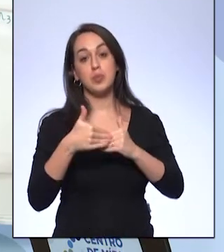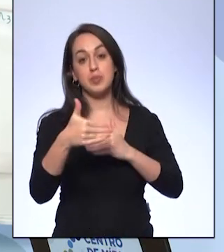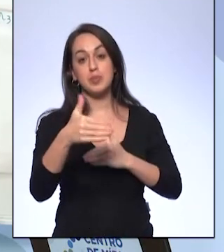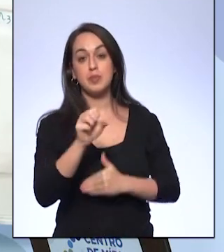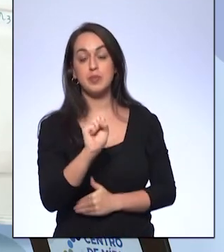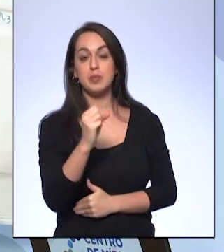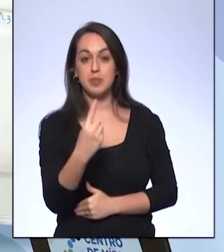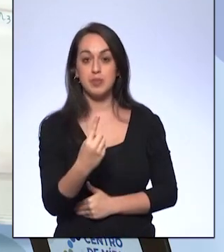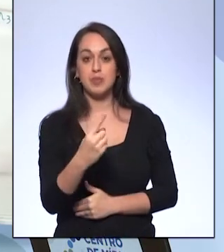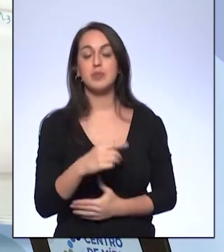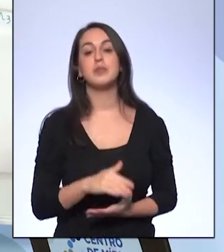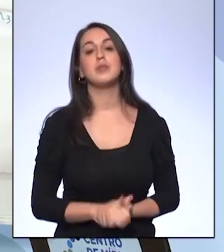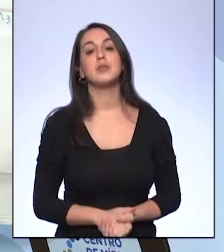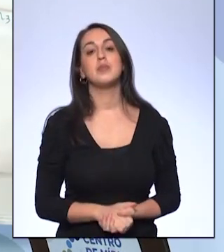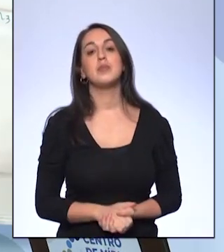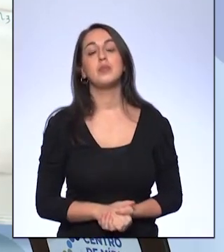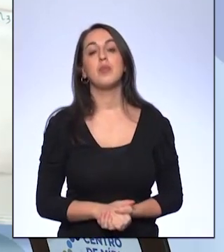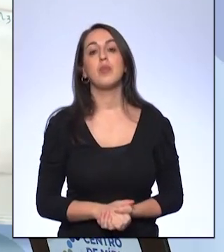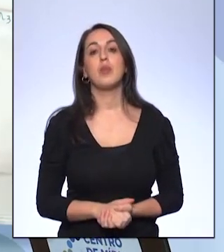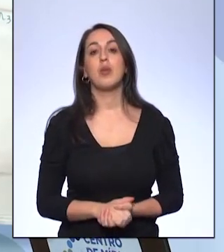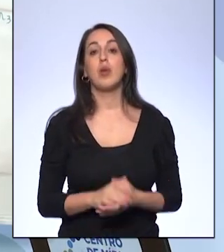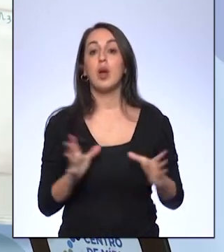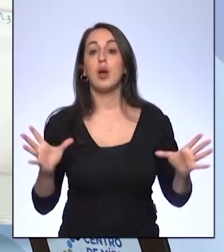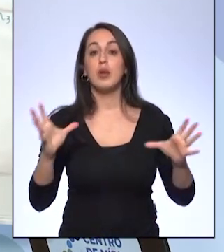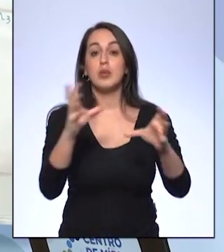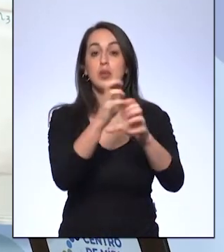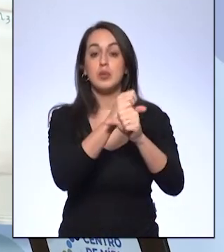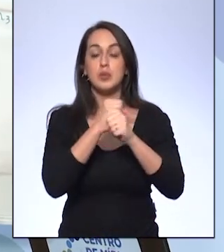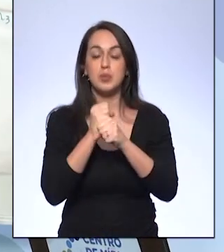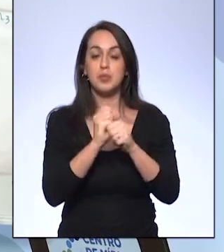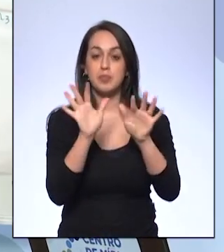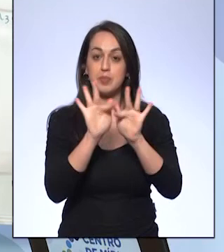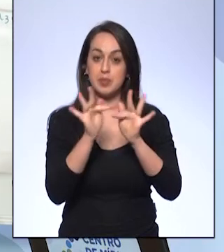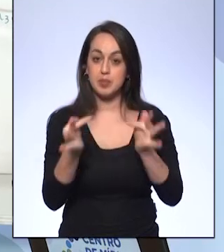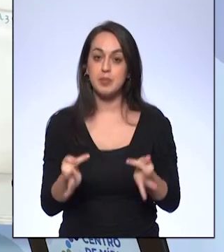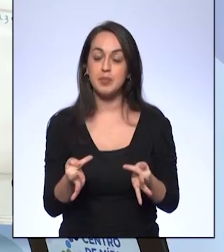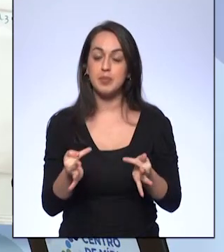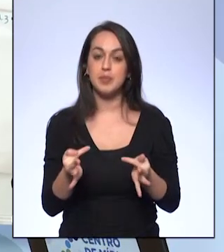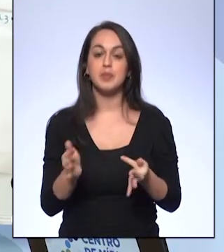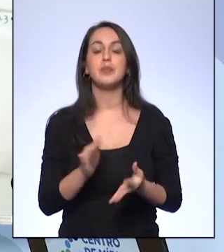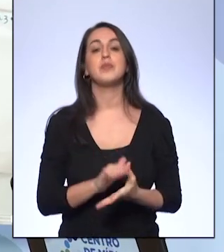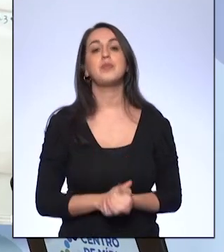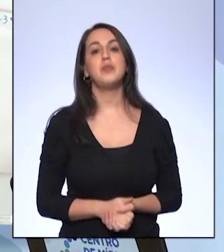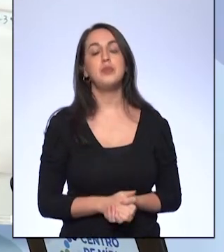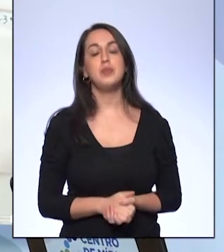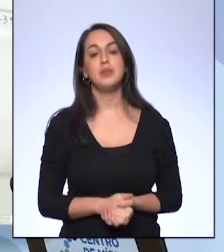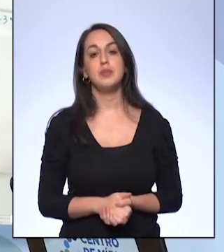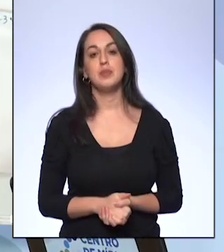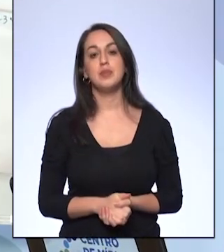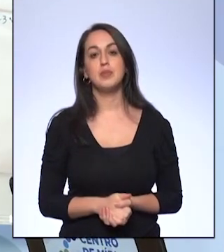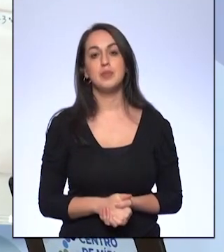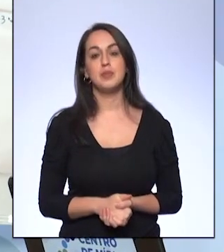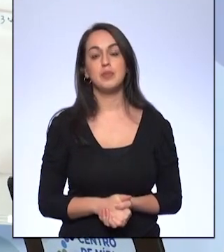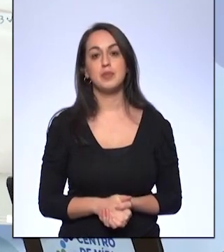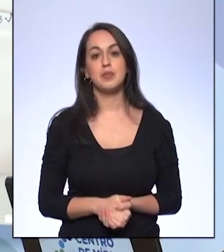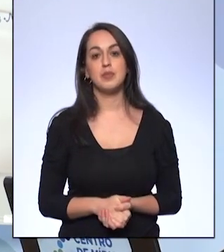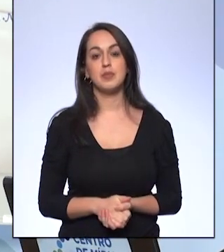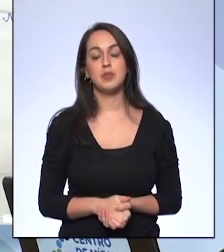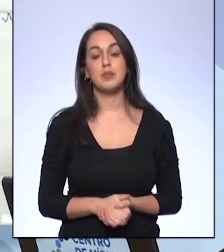S1. S1 é a soma simples das raízes. Então, aqui eu vou ter